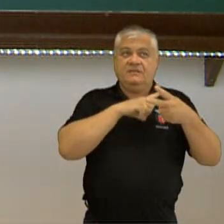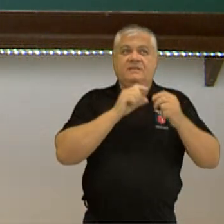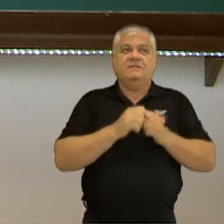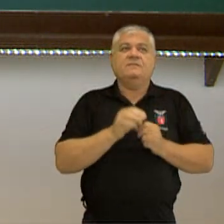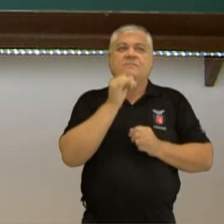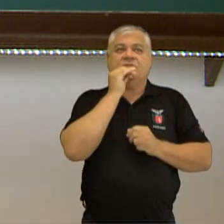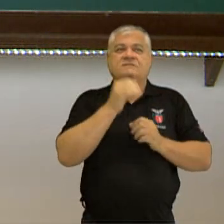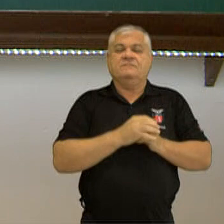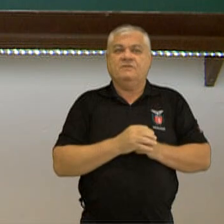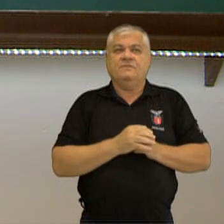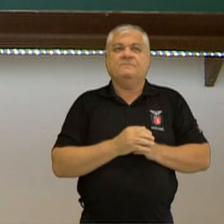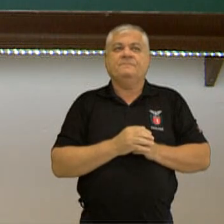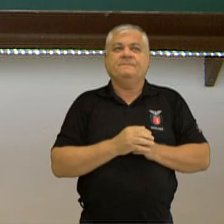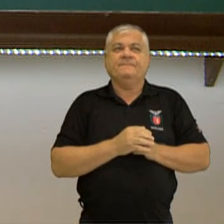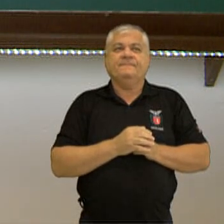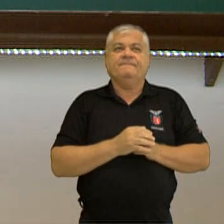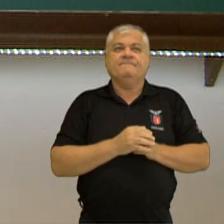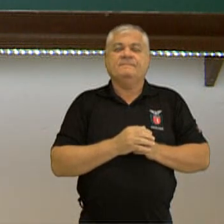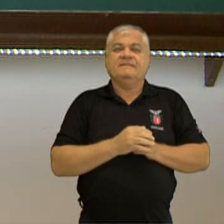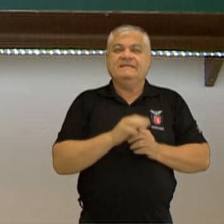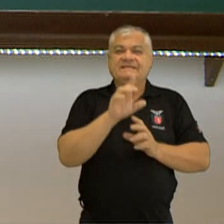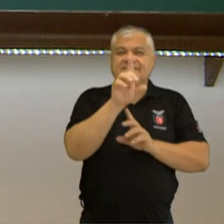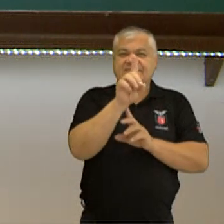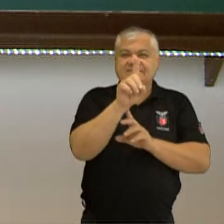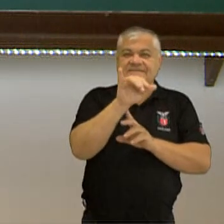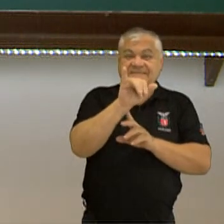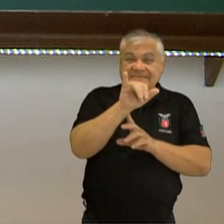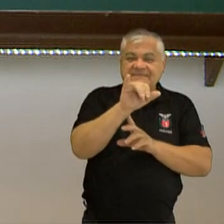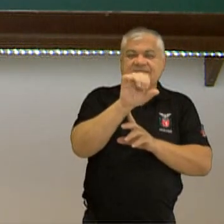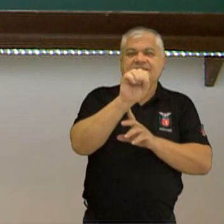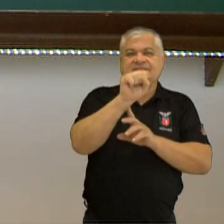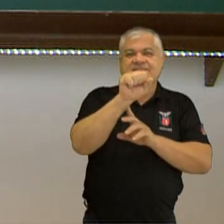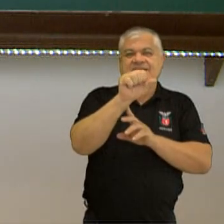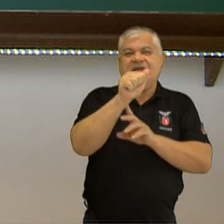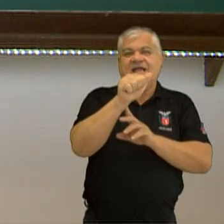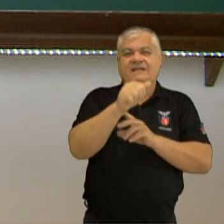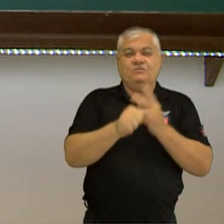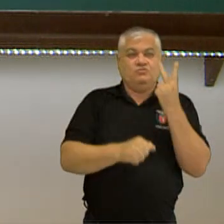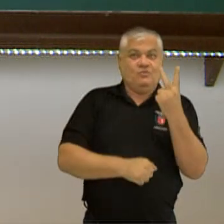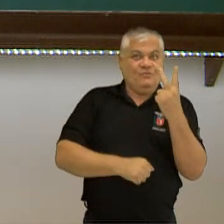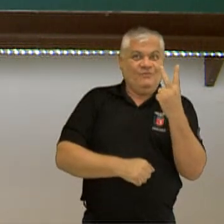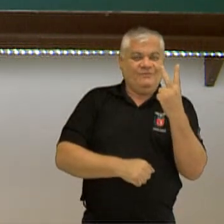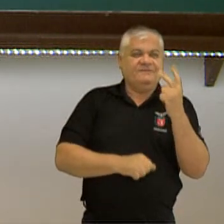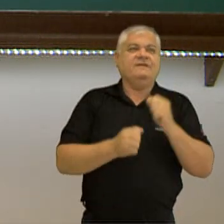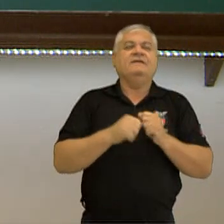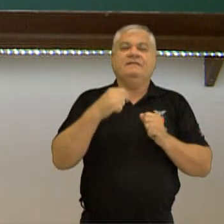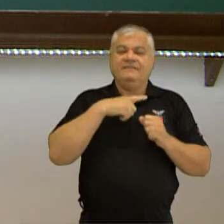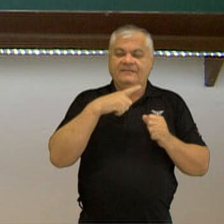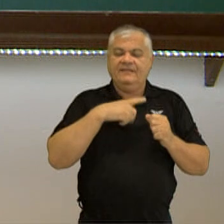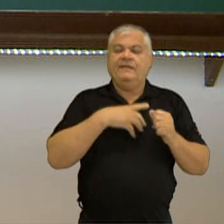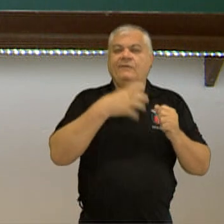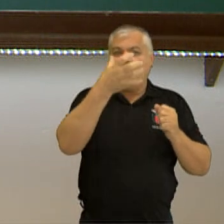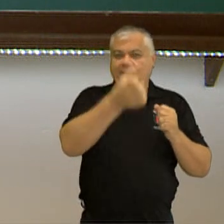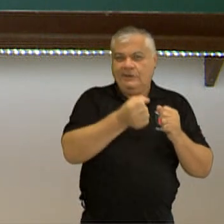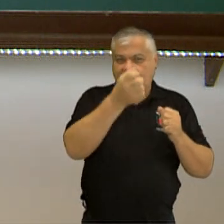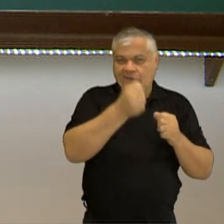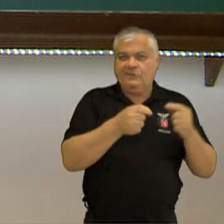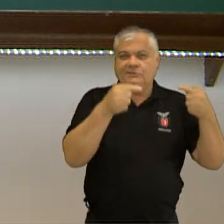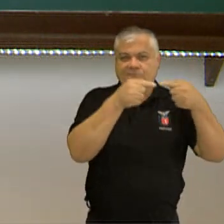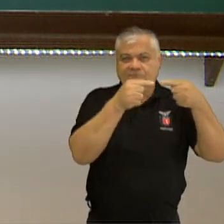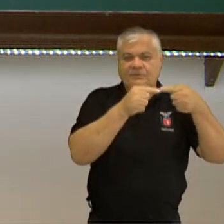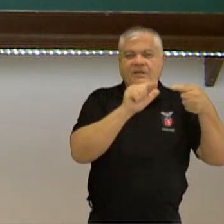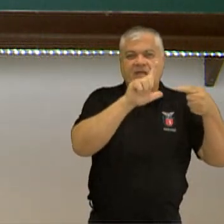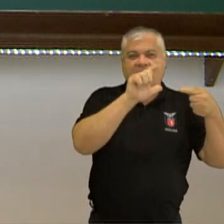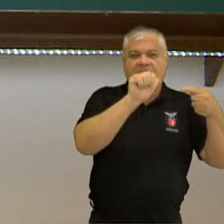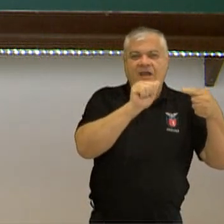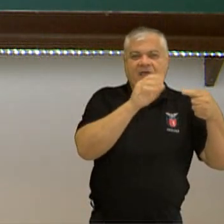são chamados disacarídeos, tá? Então, por exemplo, nós temos a lactose, que vai ser formada por 2